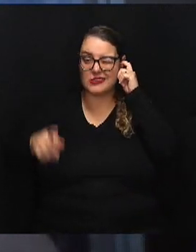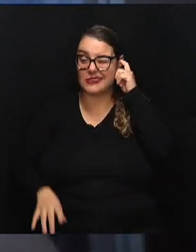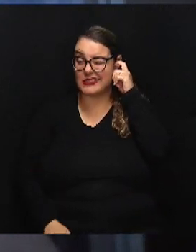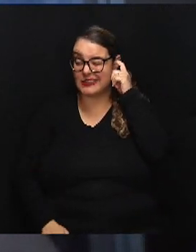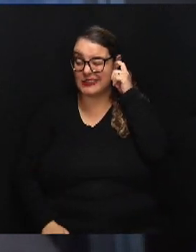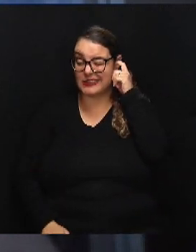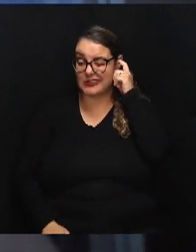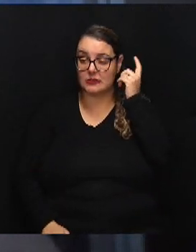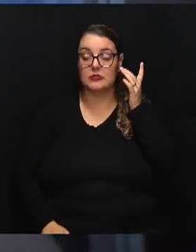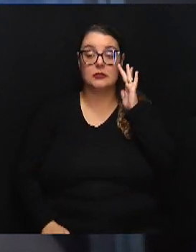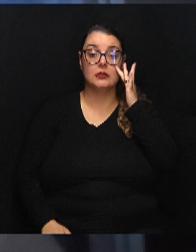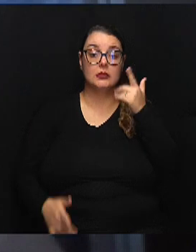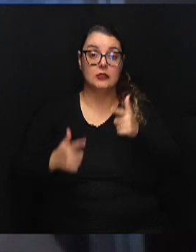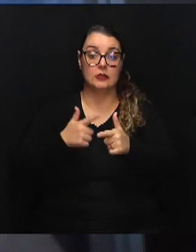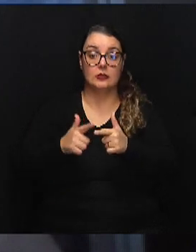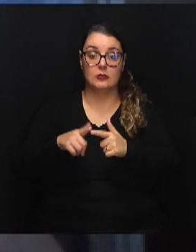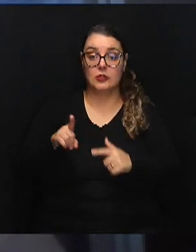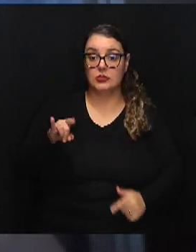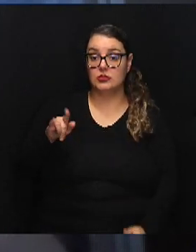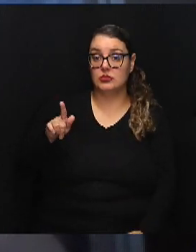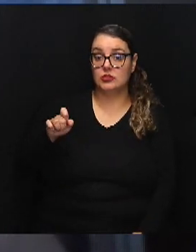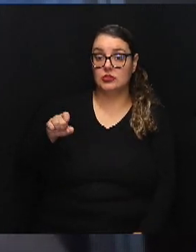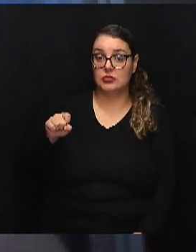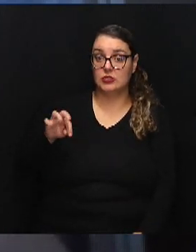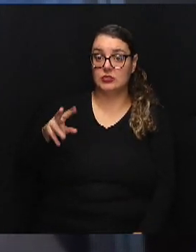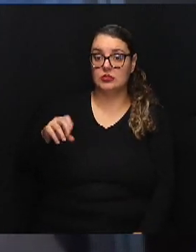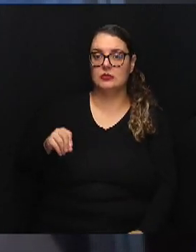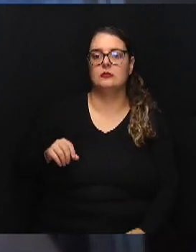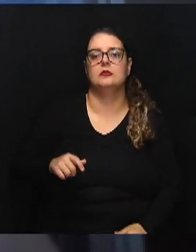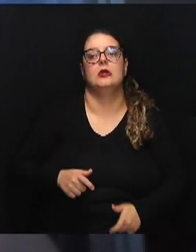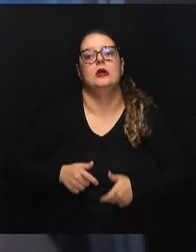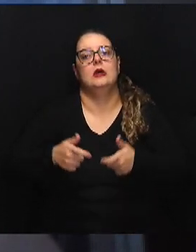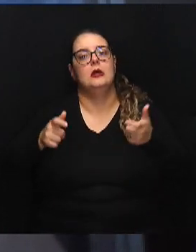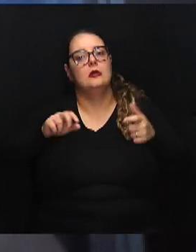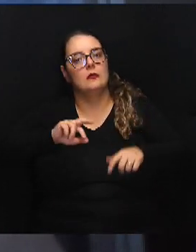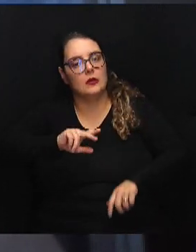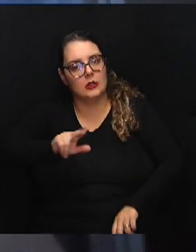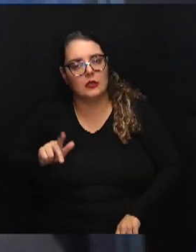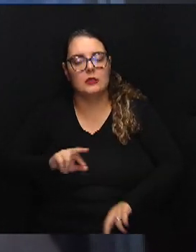acha que é um problema digestivo, né? E muitas vezes é